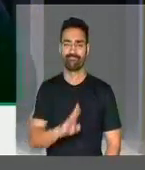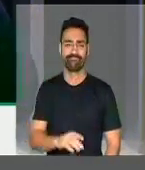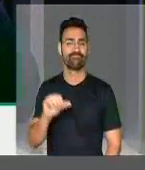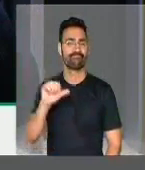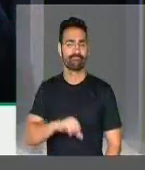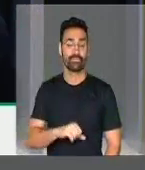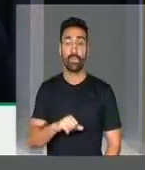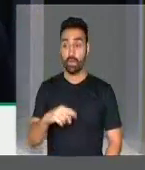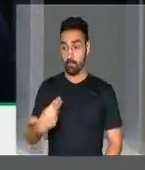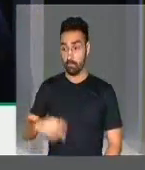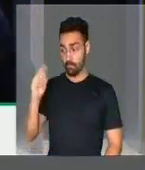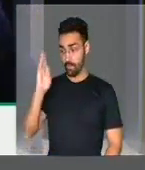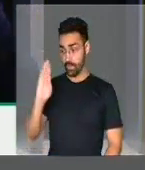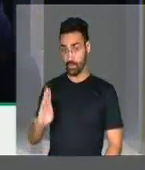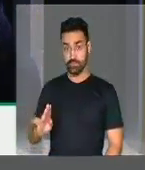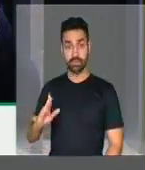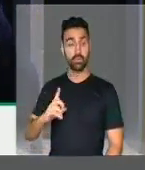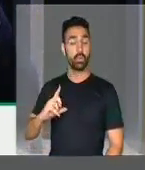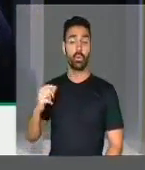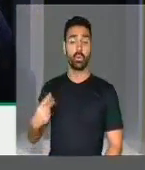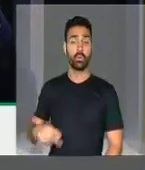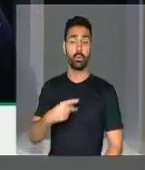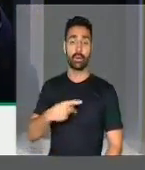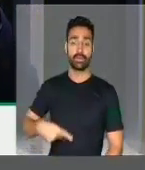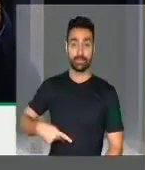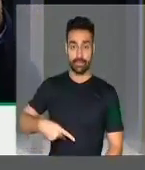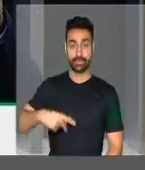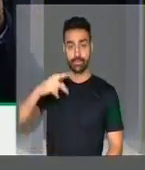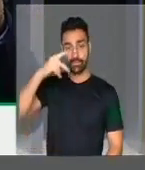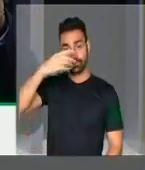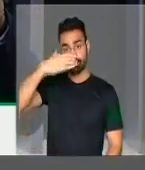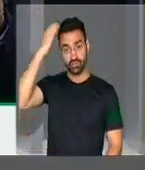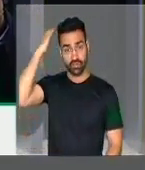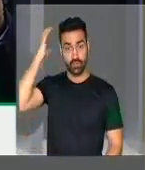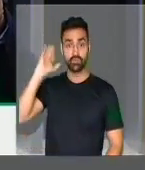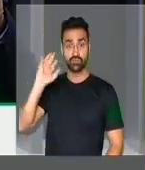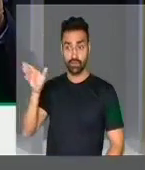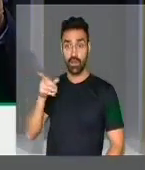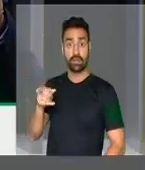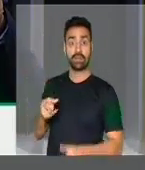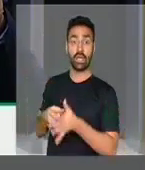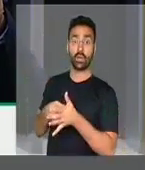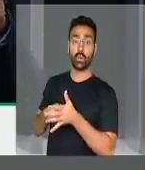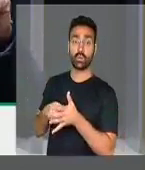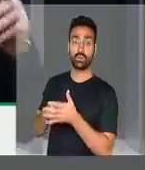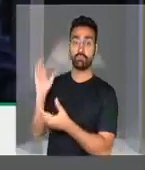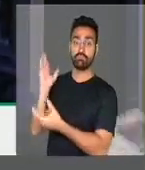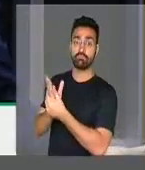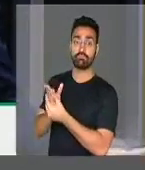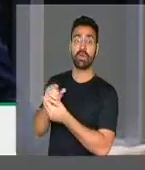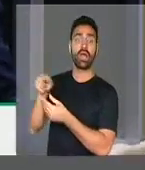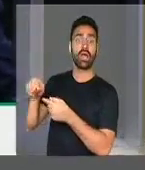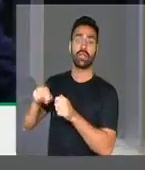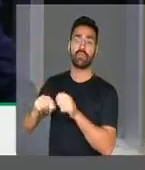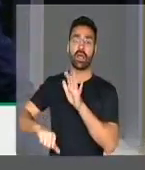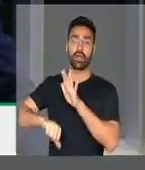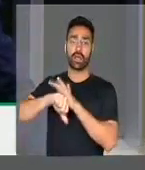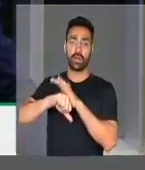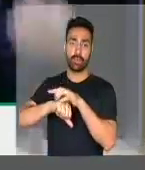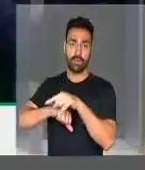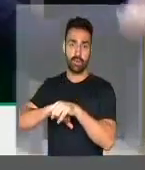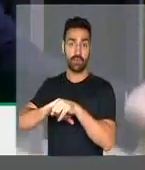que tem um presidente denunciado por crime comum como chefe de quadrilha